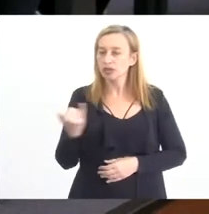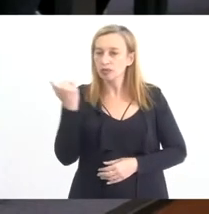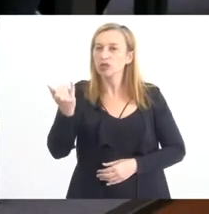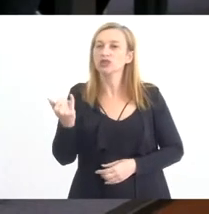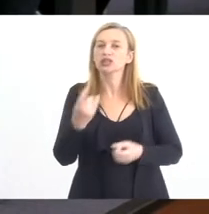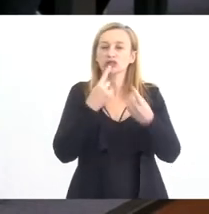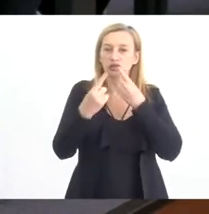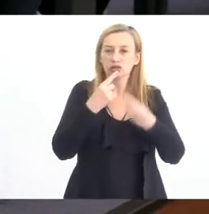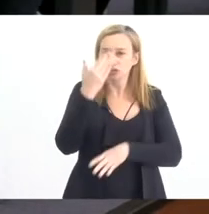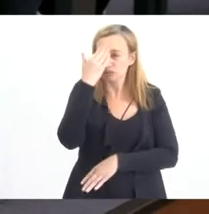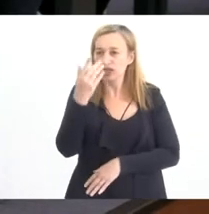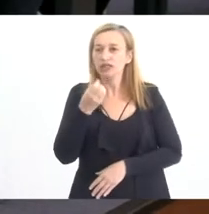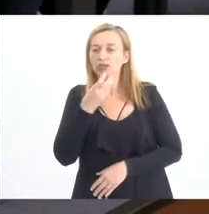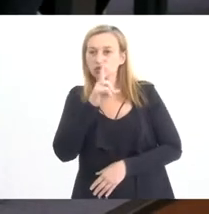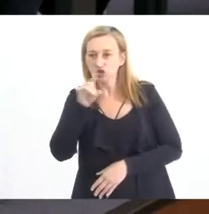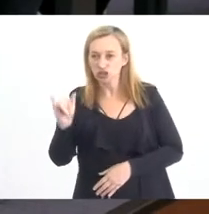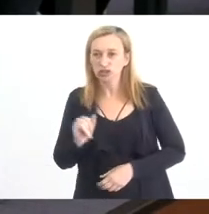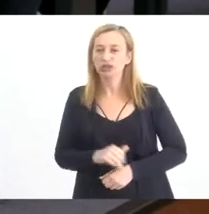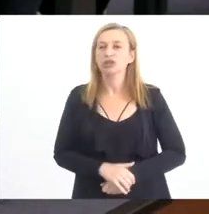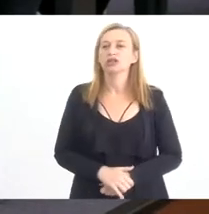debate. Obrigado. Bom dia.